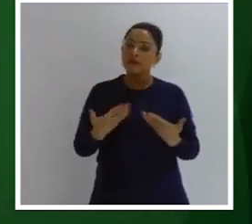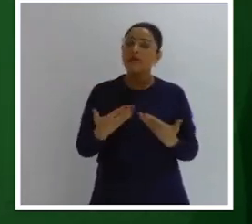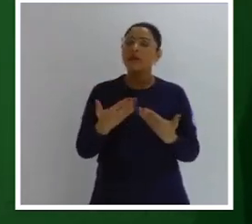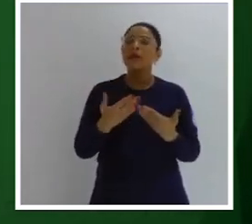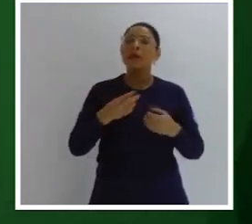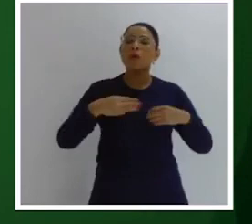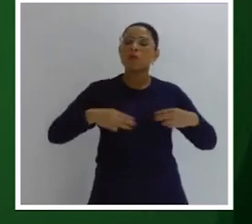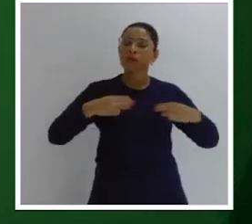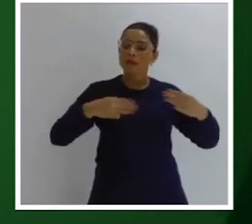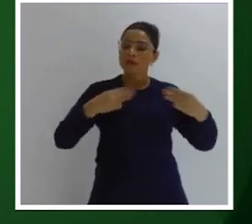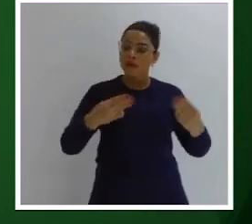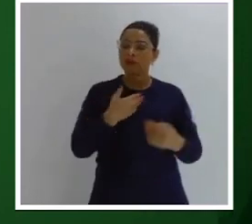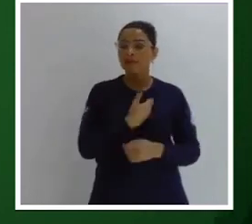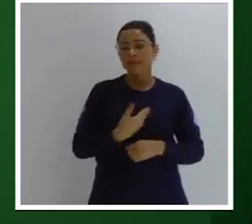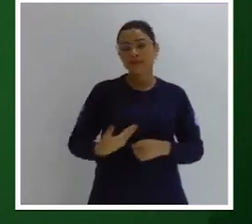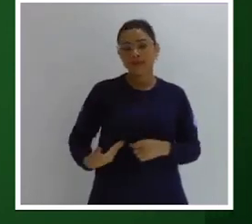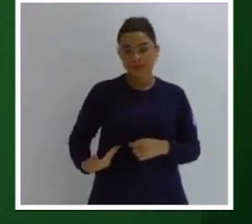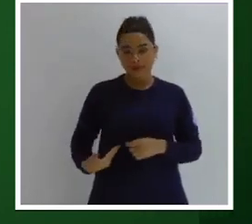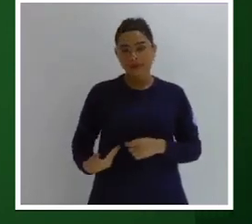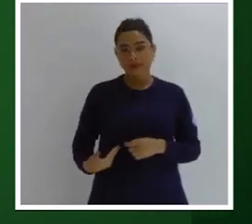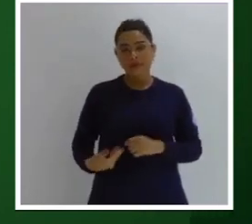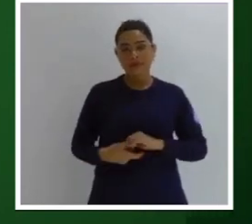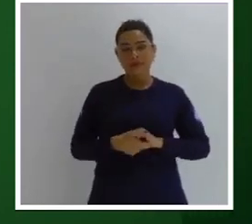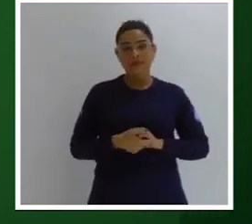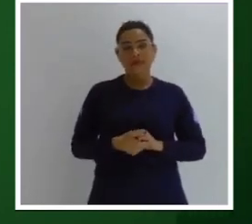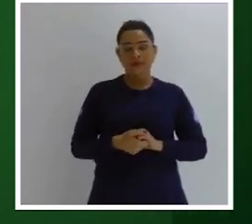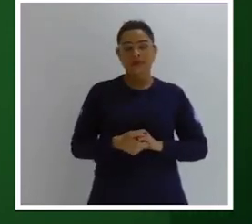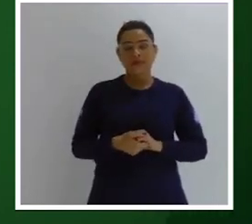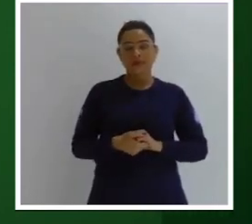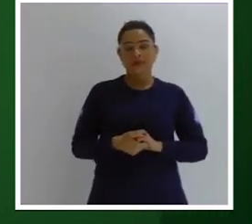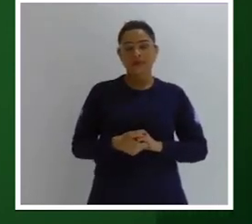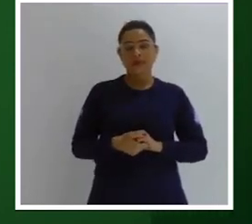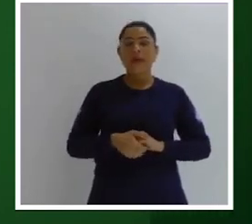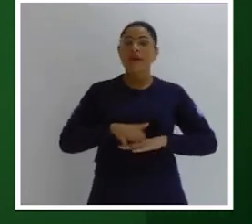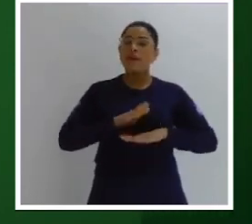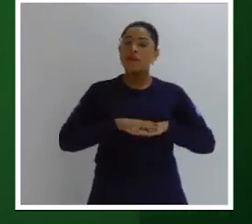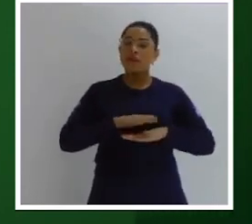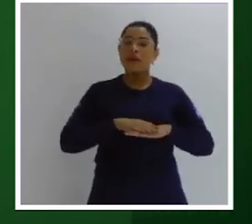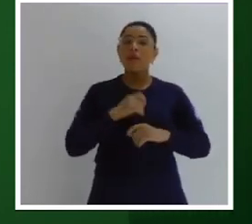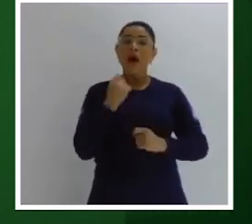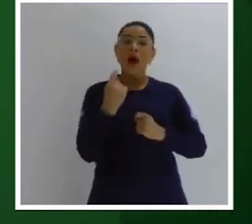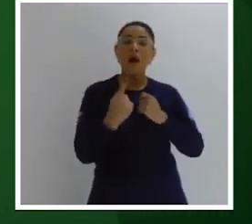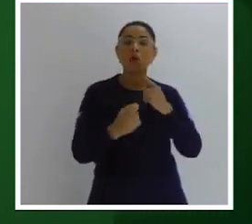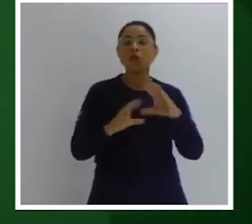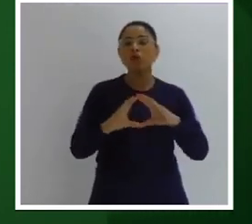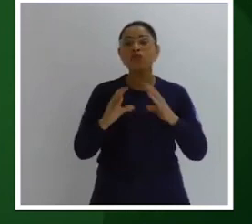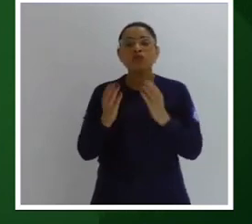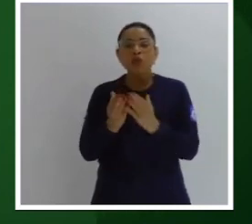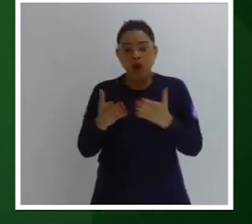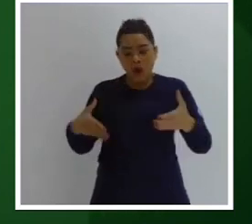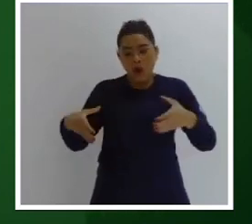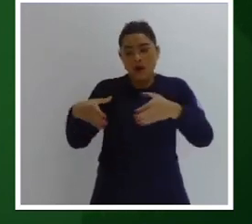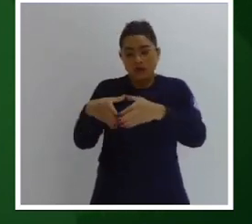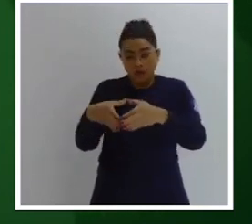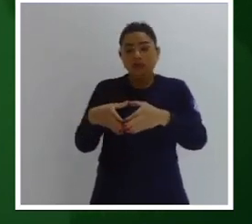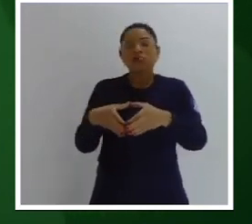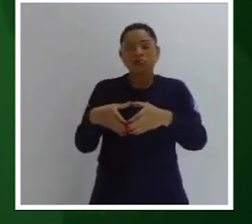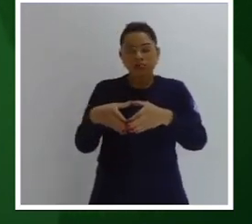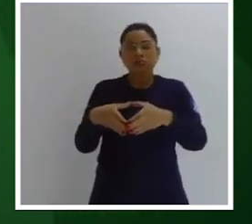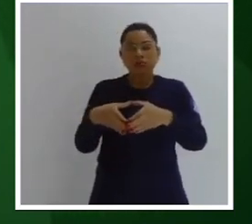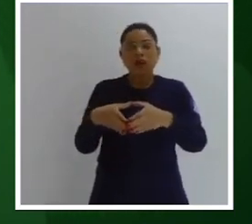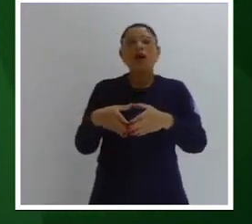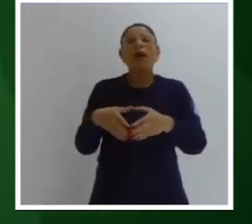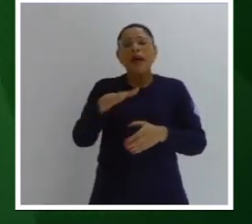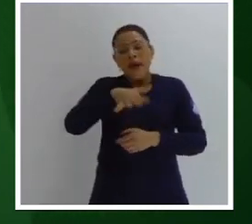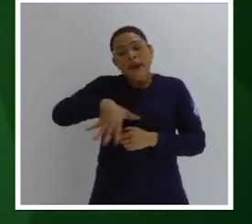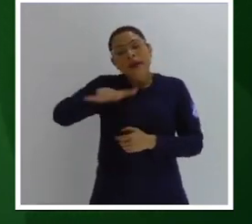do Ministério Público nós fizemos alguns fóruns locais até para que eles possam